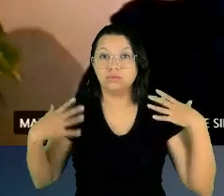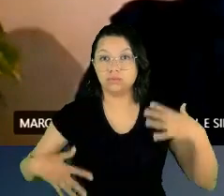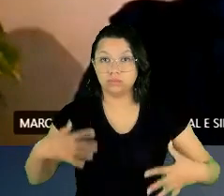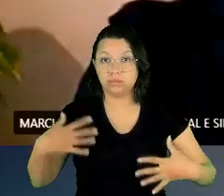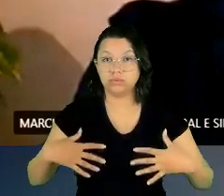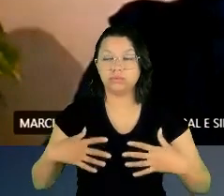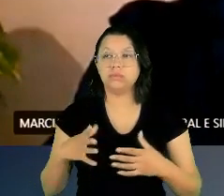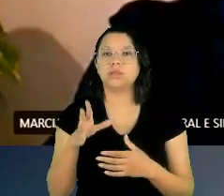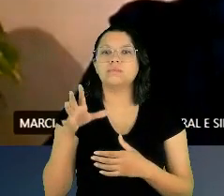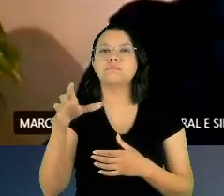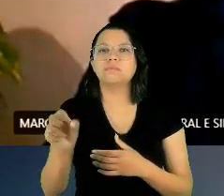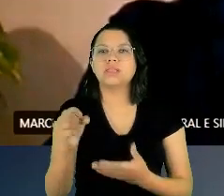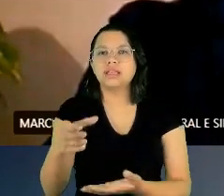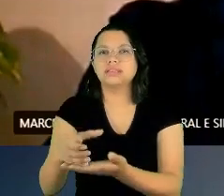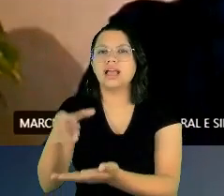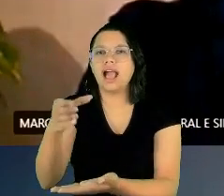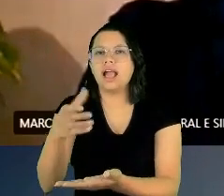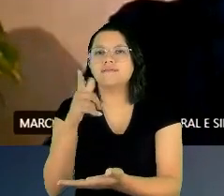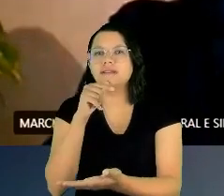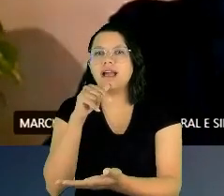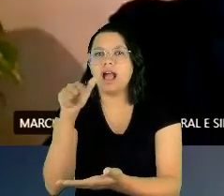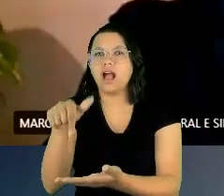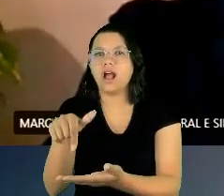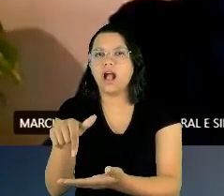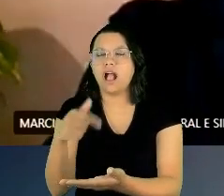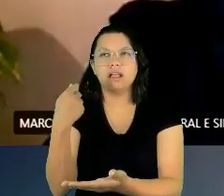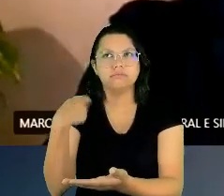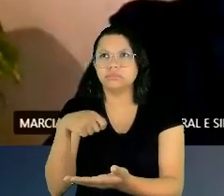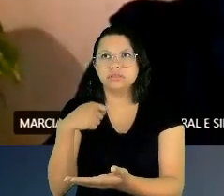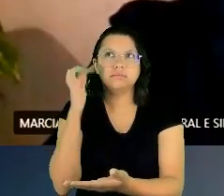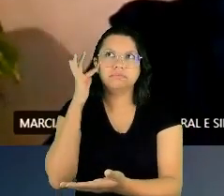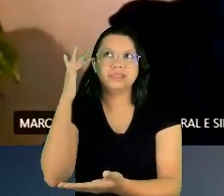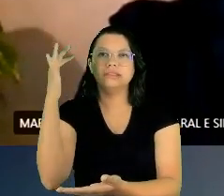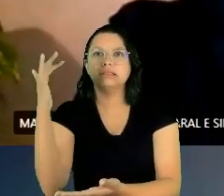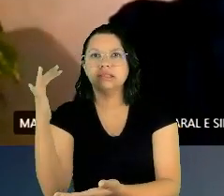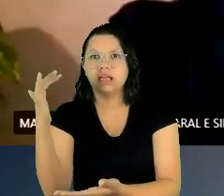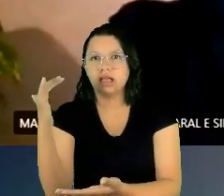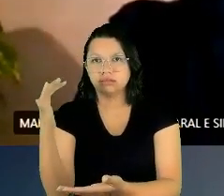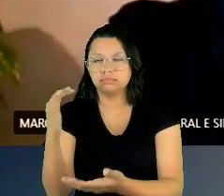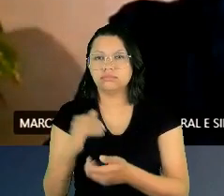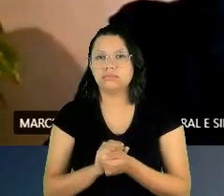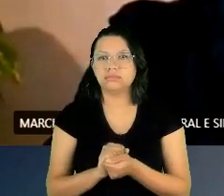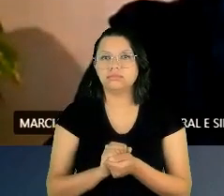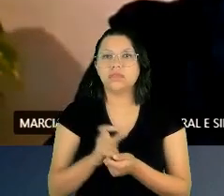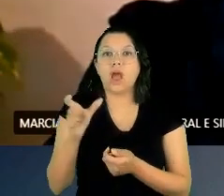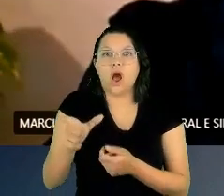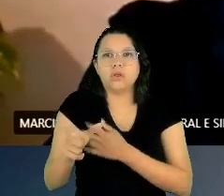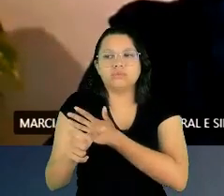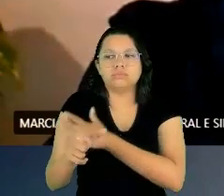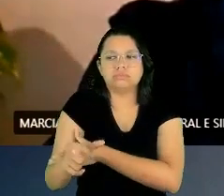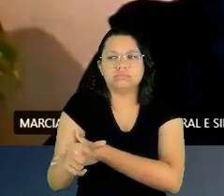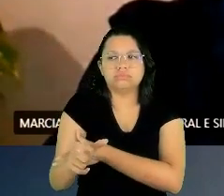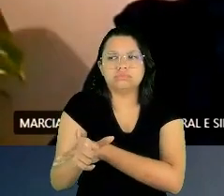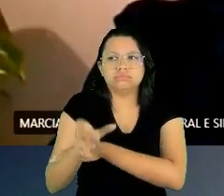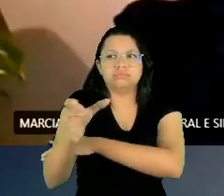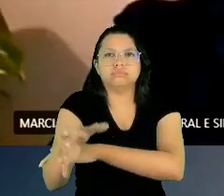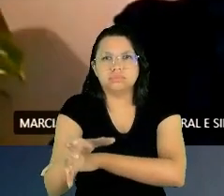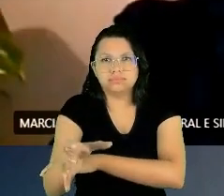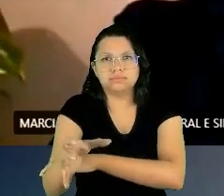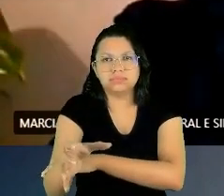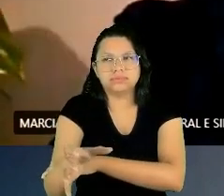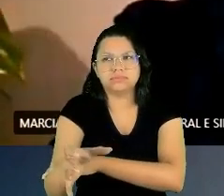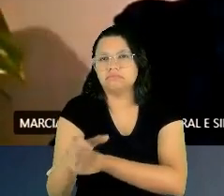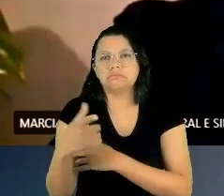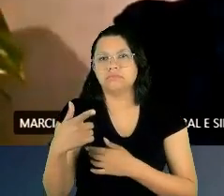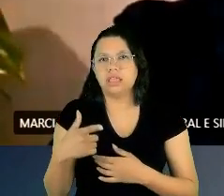de localização dos membros. Por exemplo, para eu pegar essa garrafa d'água, eu não preciso pensar né? Onde está meu